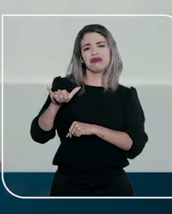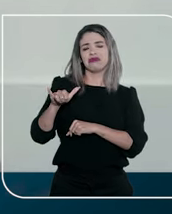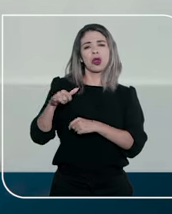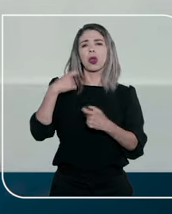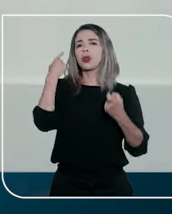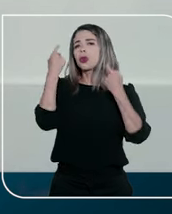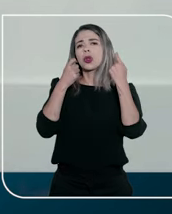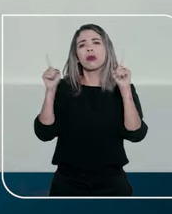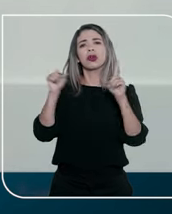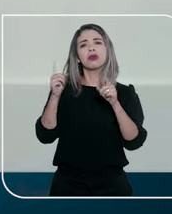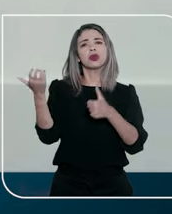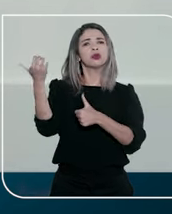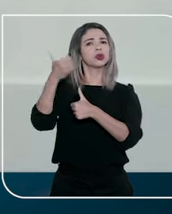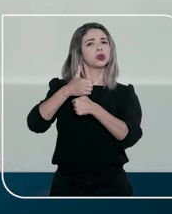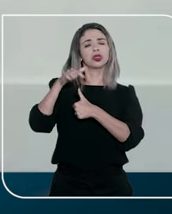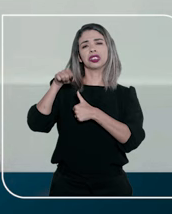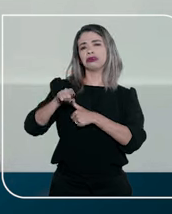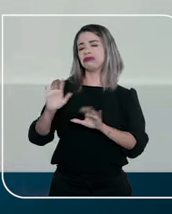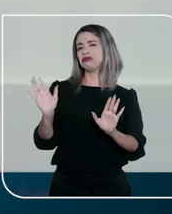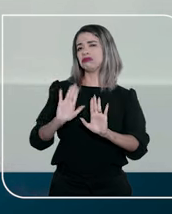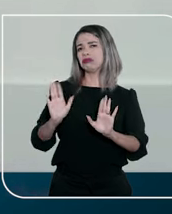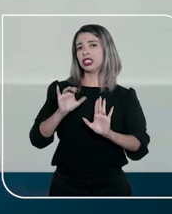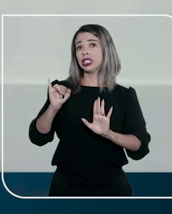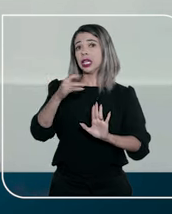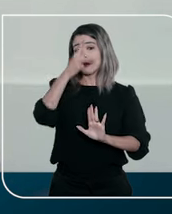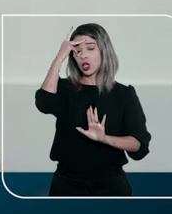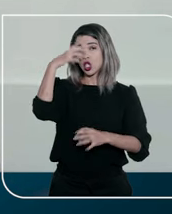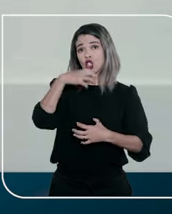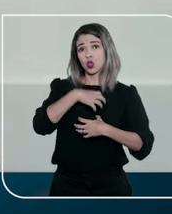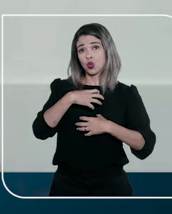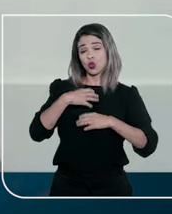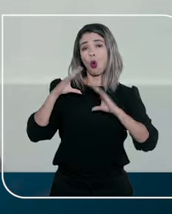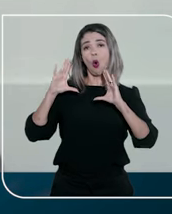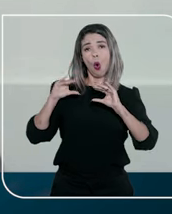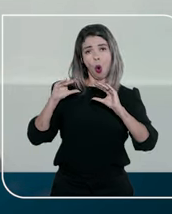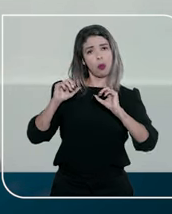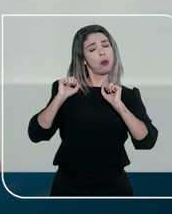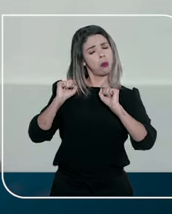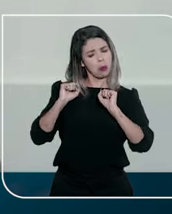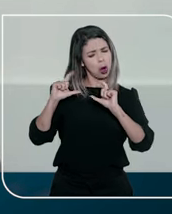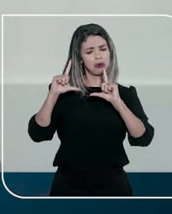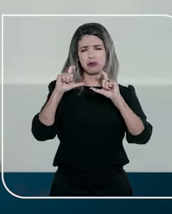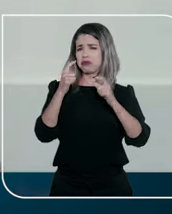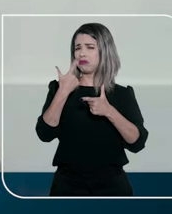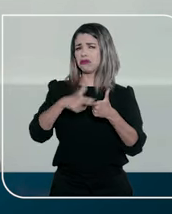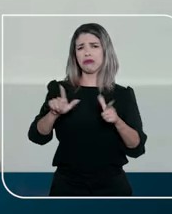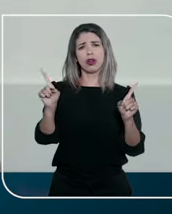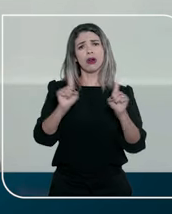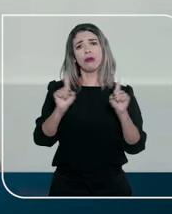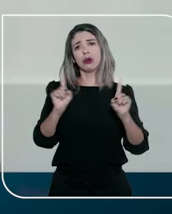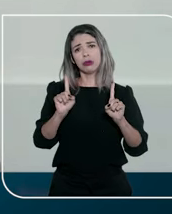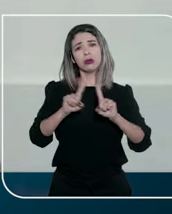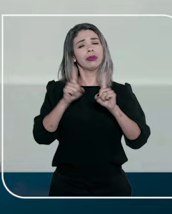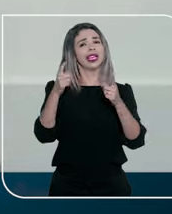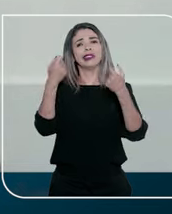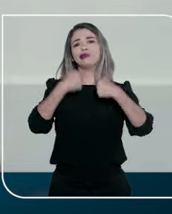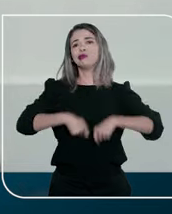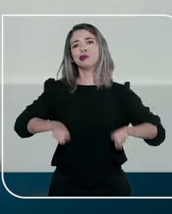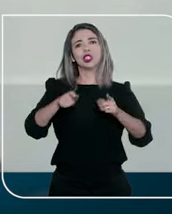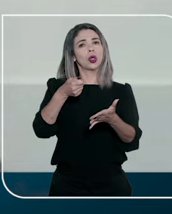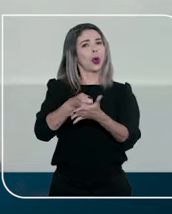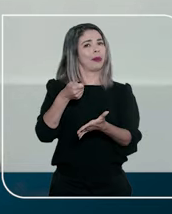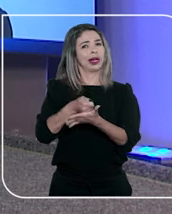de reposição disso. Se a pessoa se sentir mais confortável com isso, não vejo problema nenhum, mas não creio que seja necessário